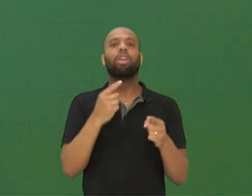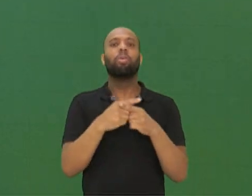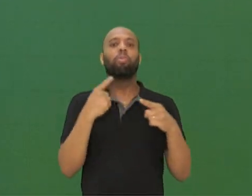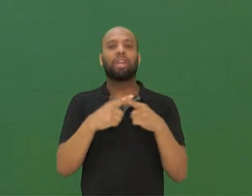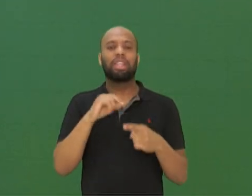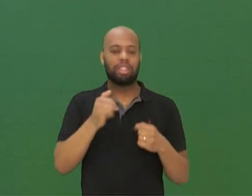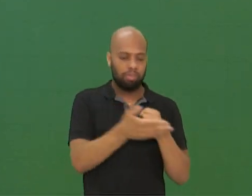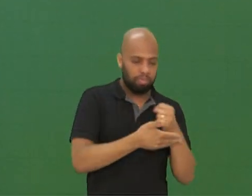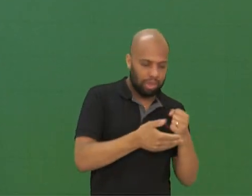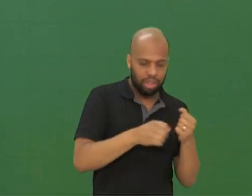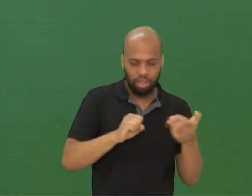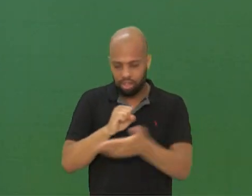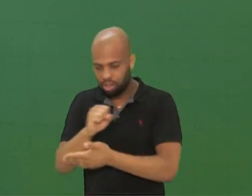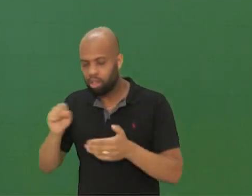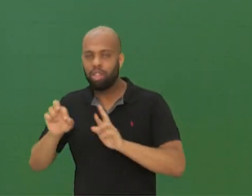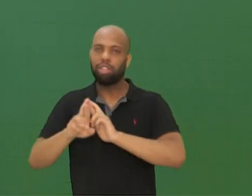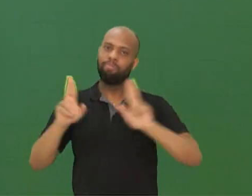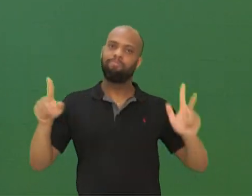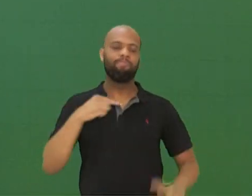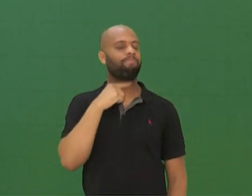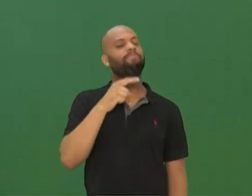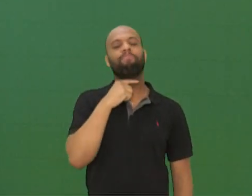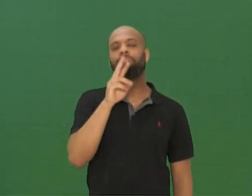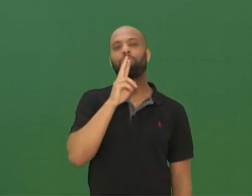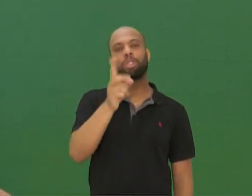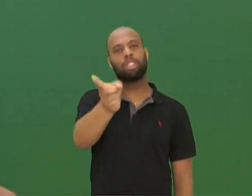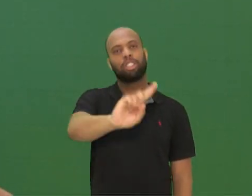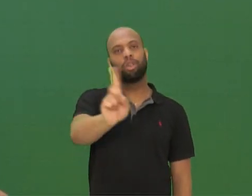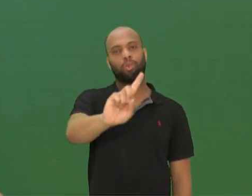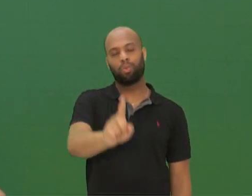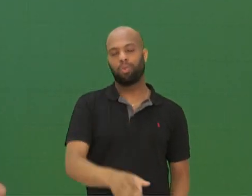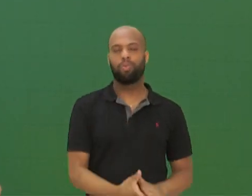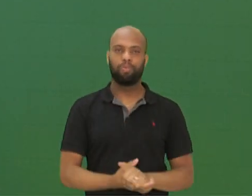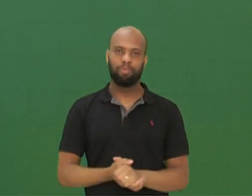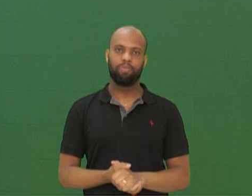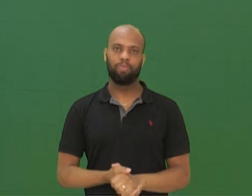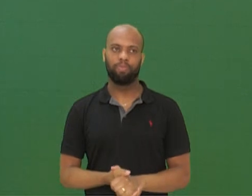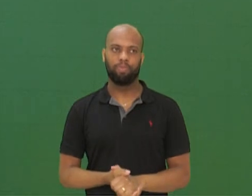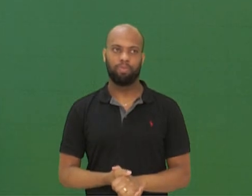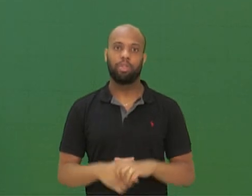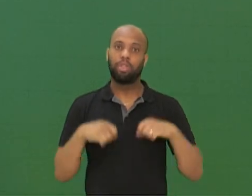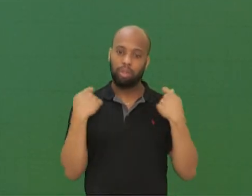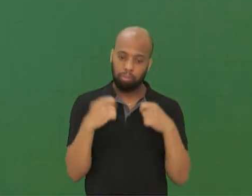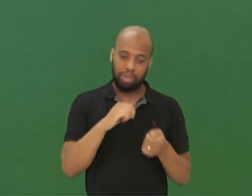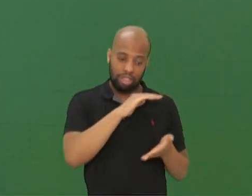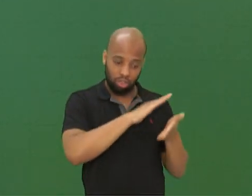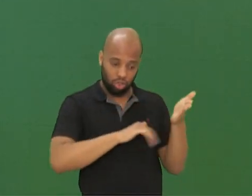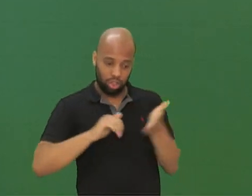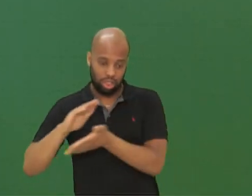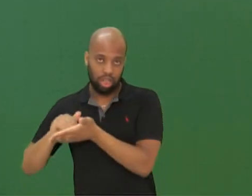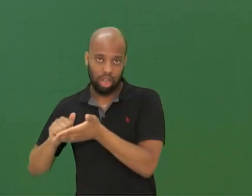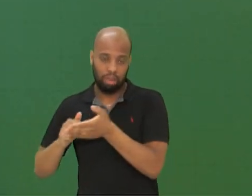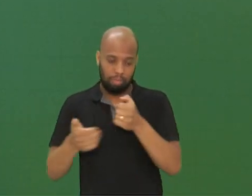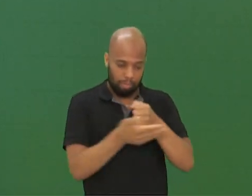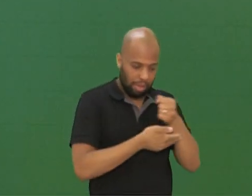dá 3. Por 3 dá 1. 1, 2, 3, 4. 3 elevado a